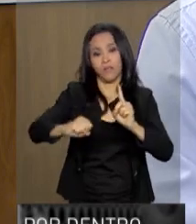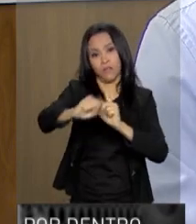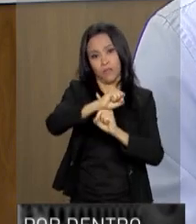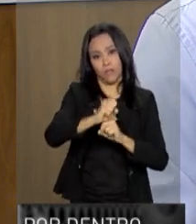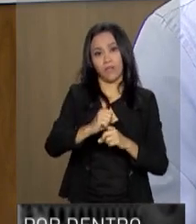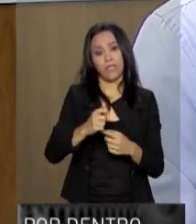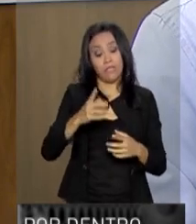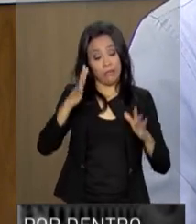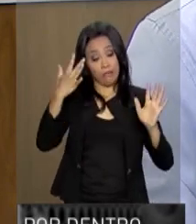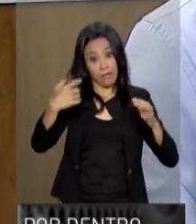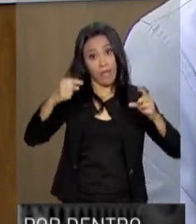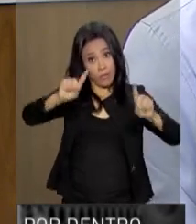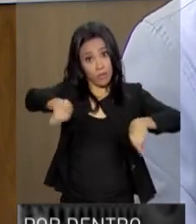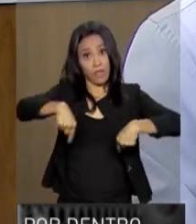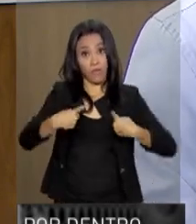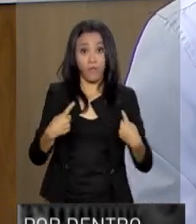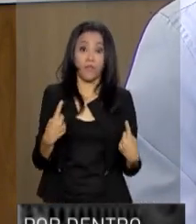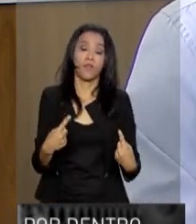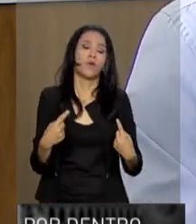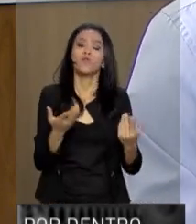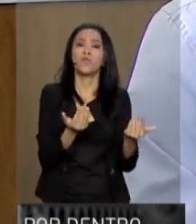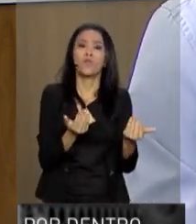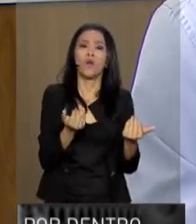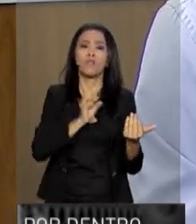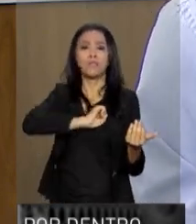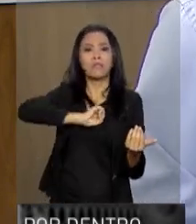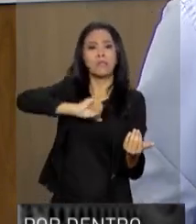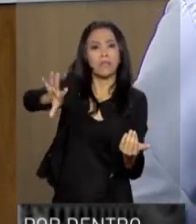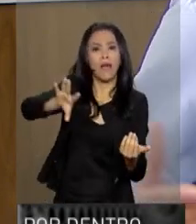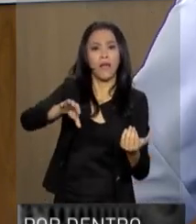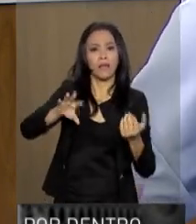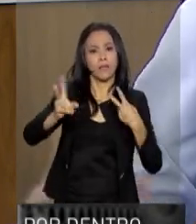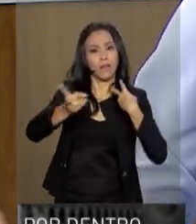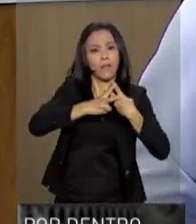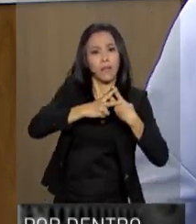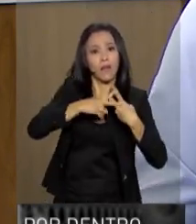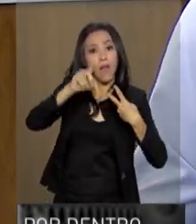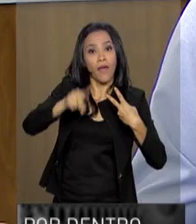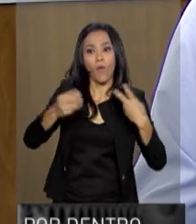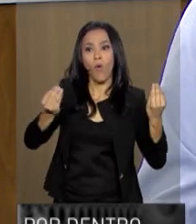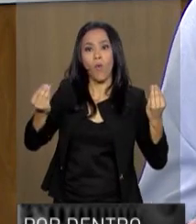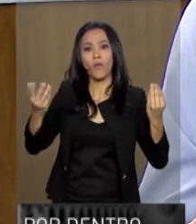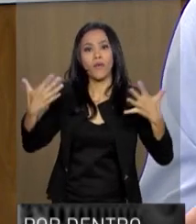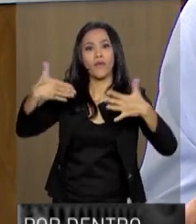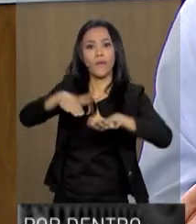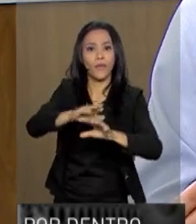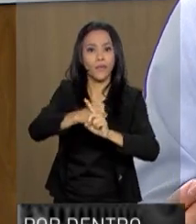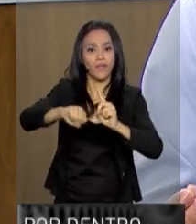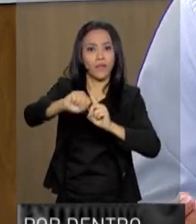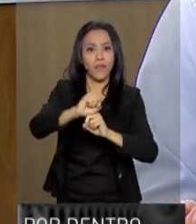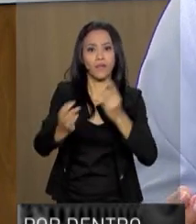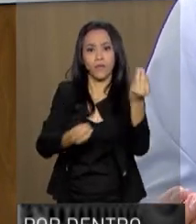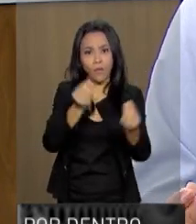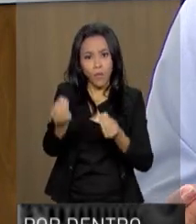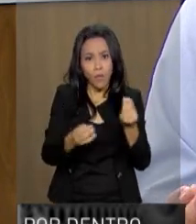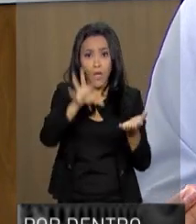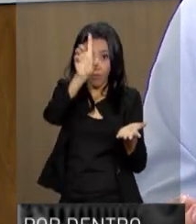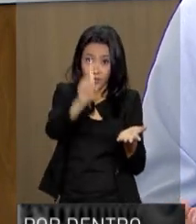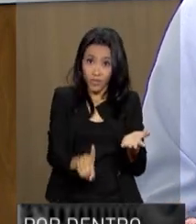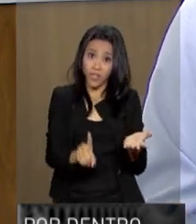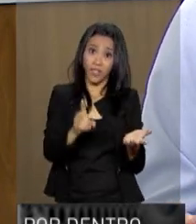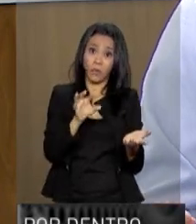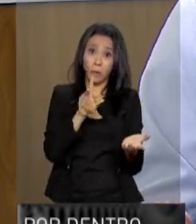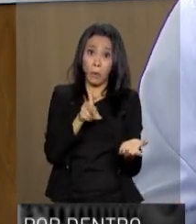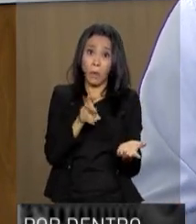desafio dos jovens que saiu dos presídios é a sua reinserção na sociedade o direito penal está muito